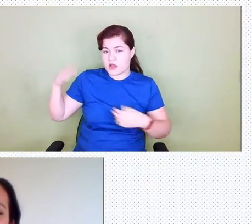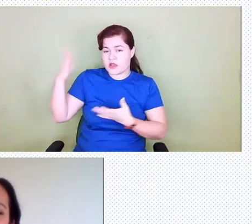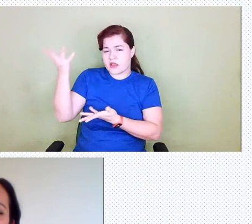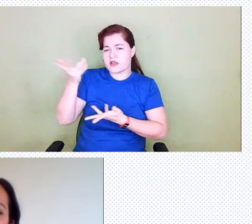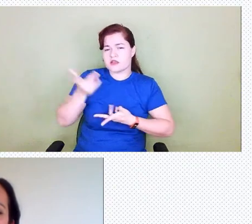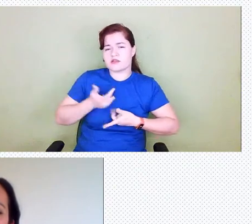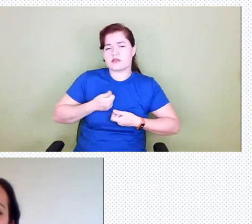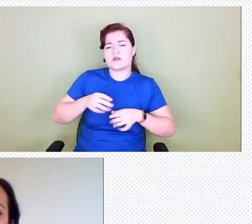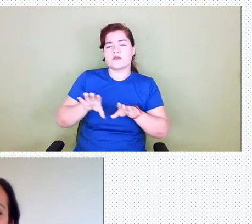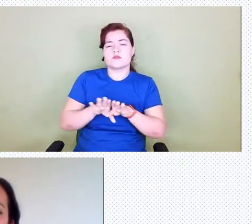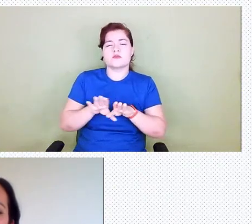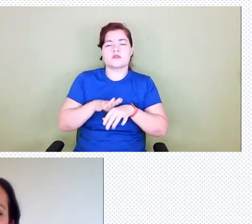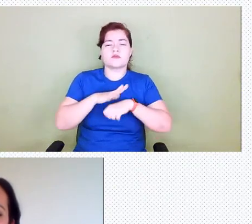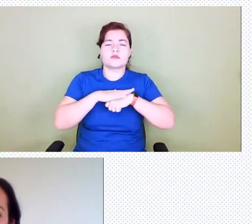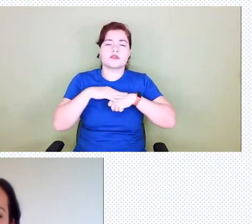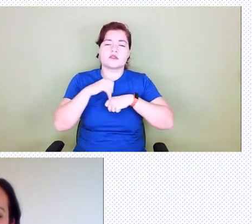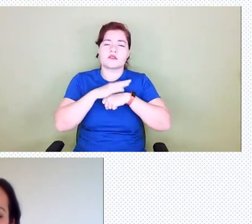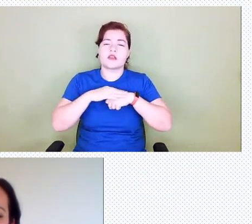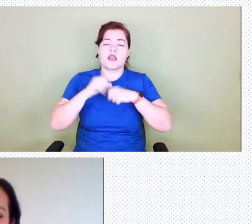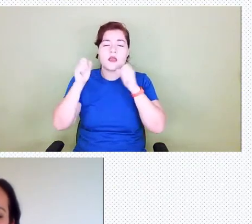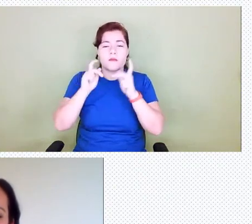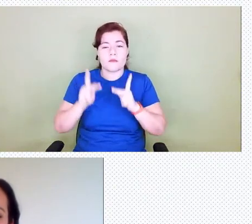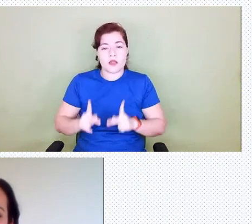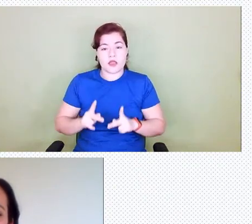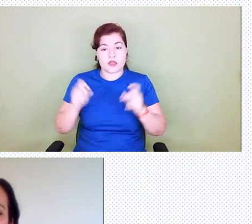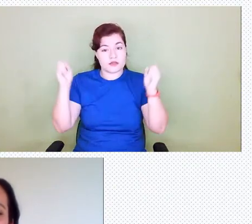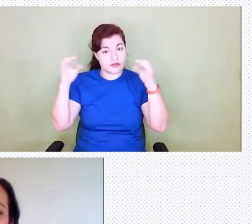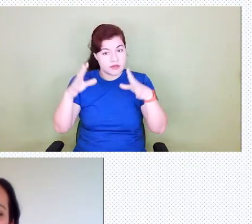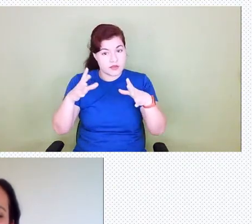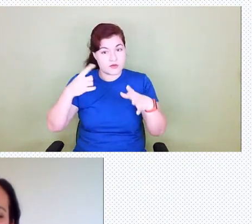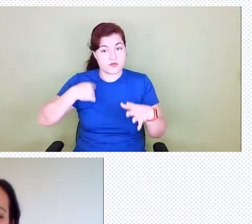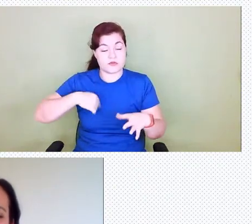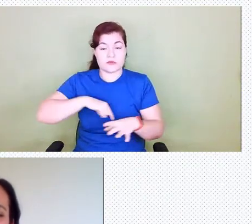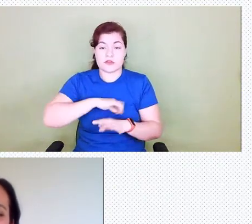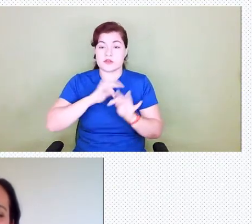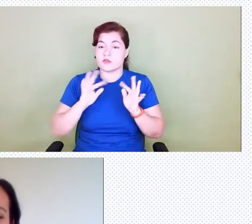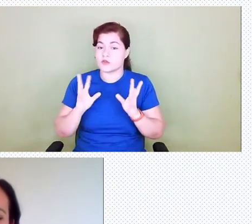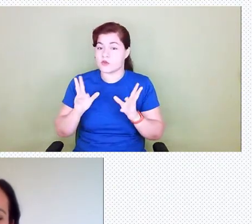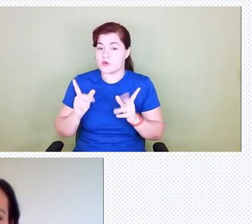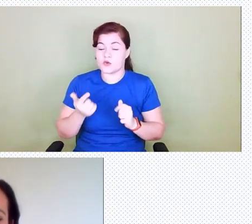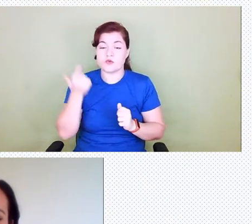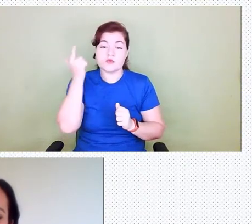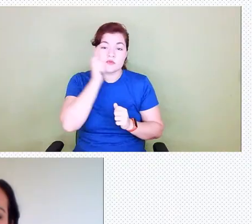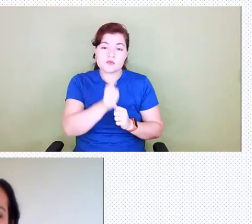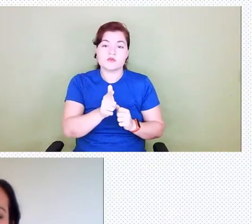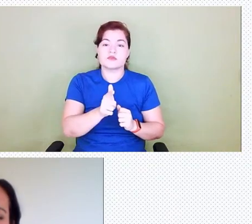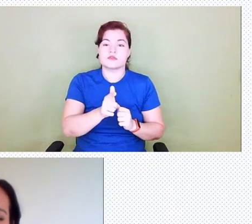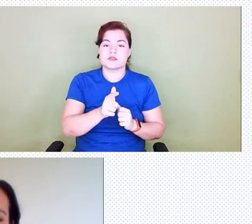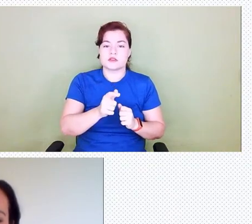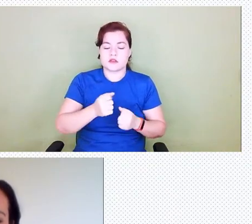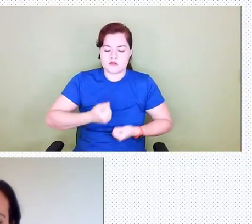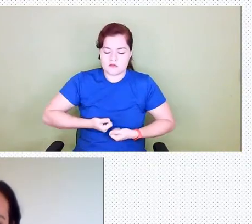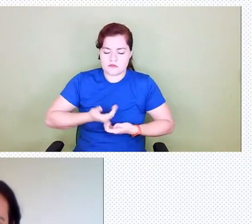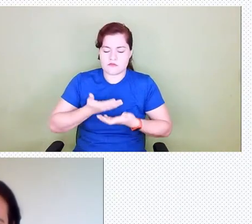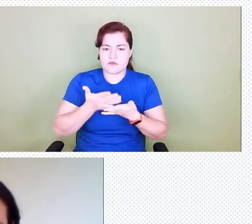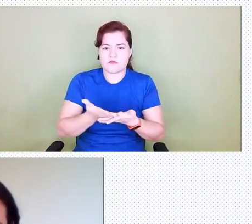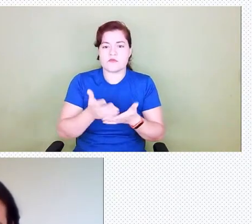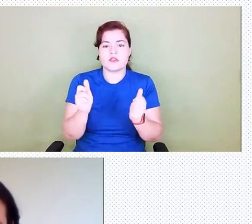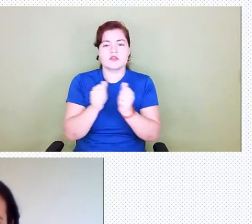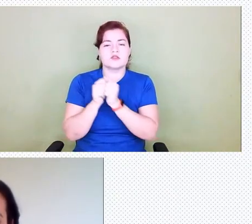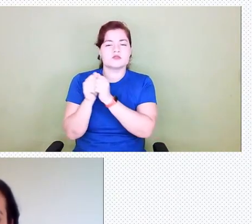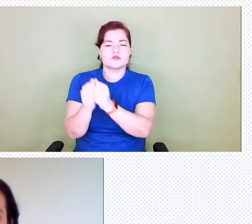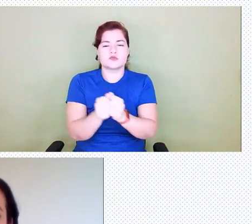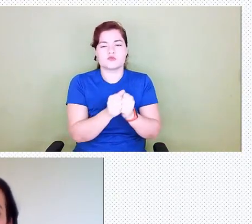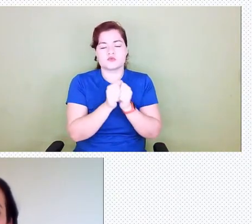o alento, o conforto, a paz e a luz, para que todos nós possamos formar uma